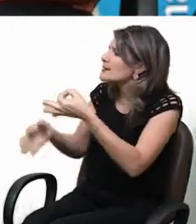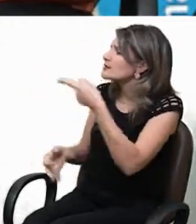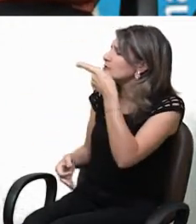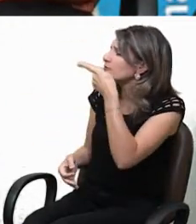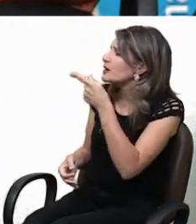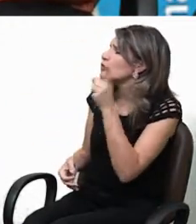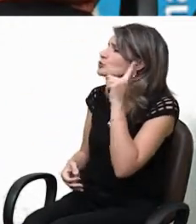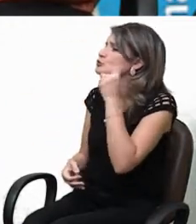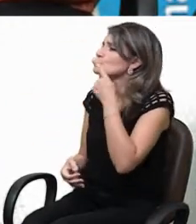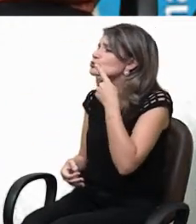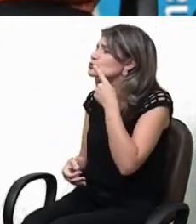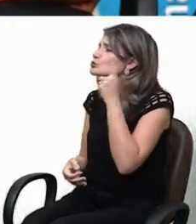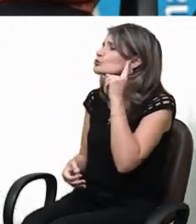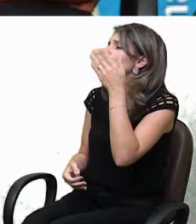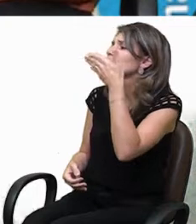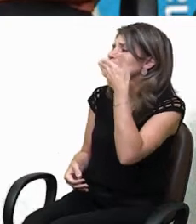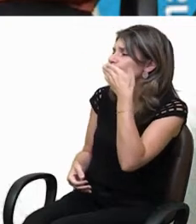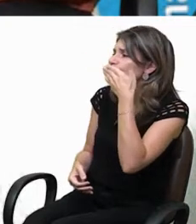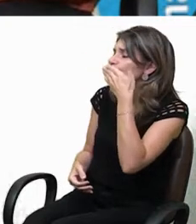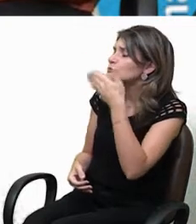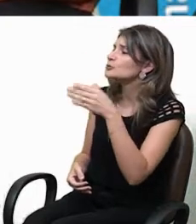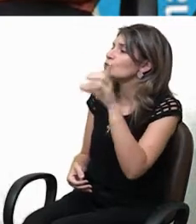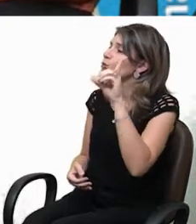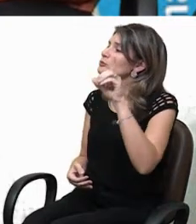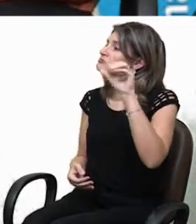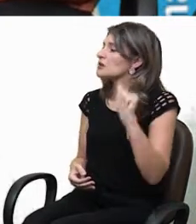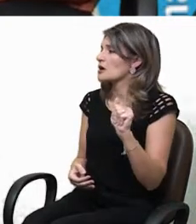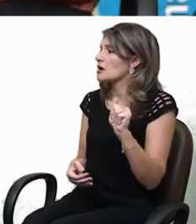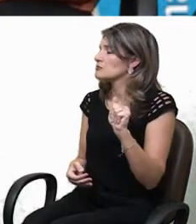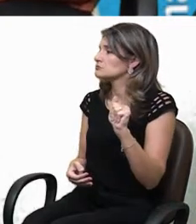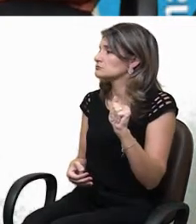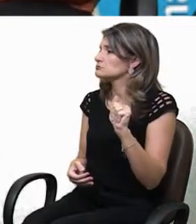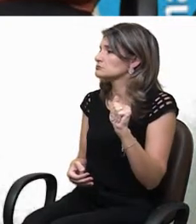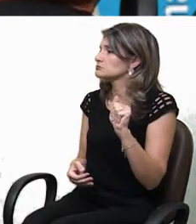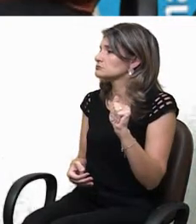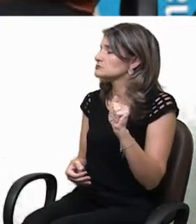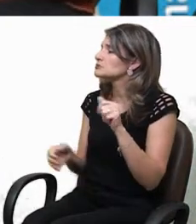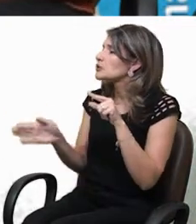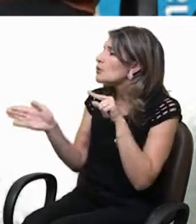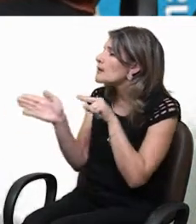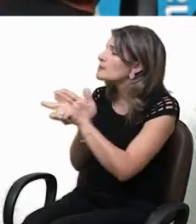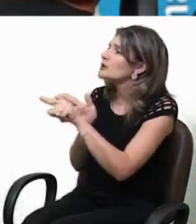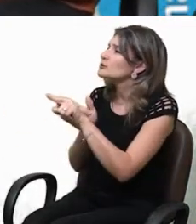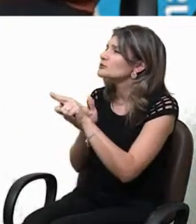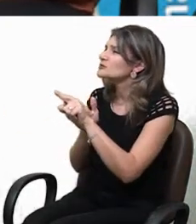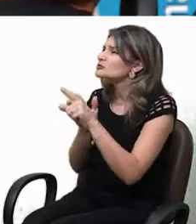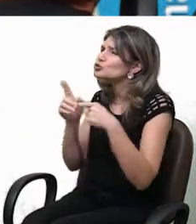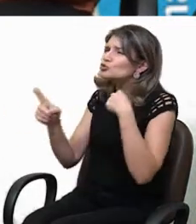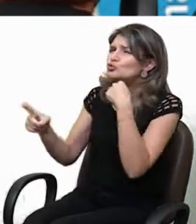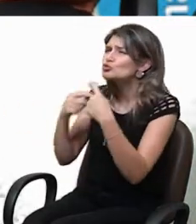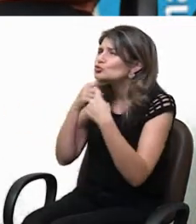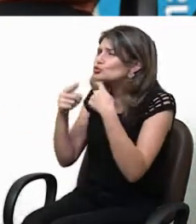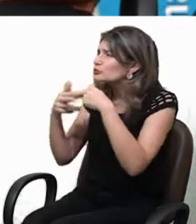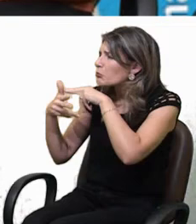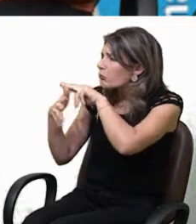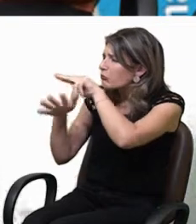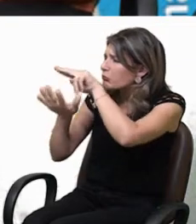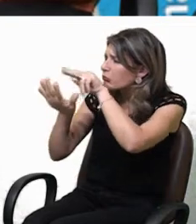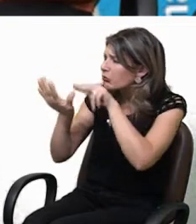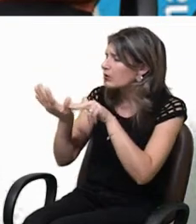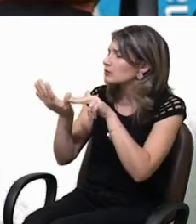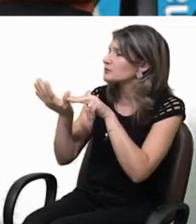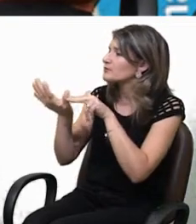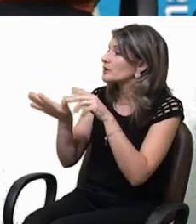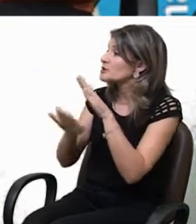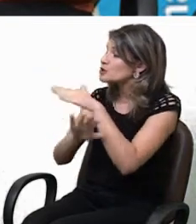falar. Surdo, surdo-mudo, deficiente auditivo. E uma pergunta também que gera várias